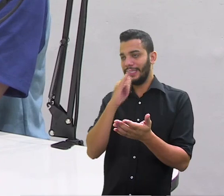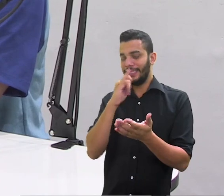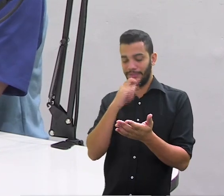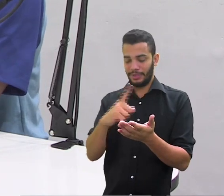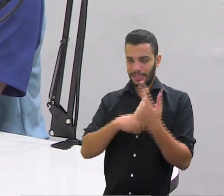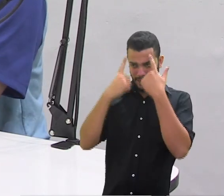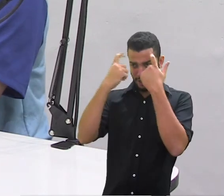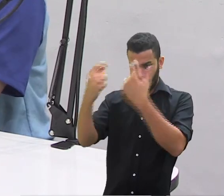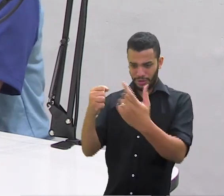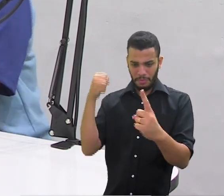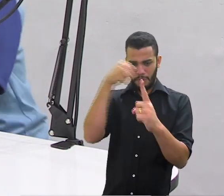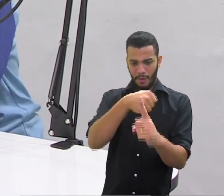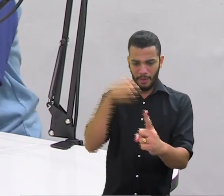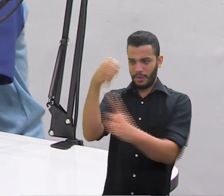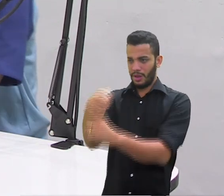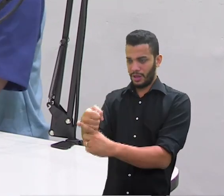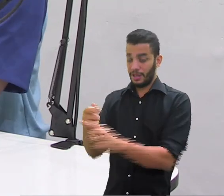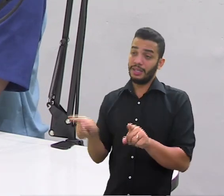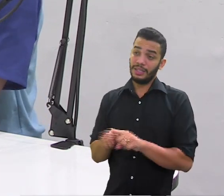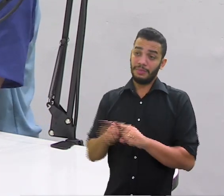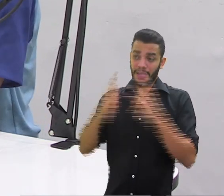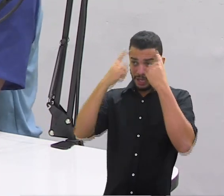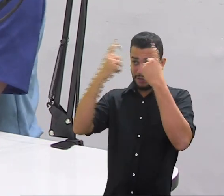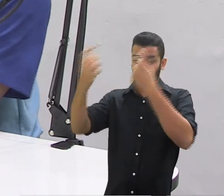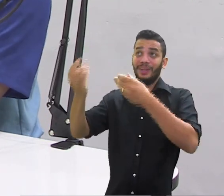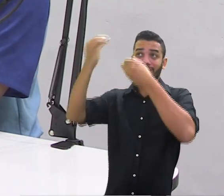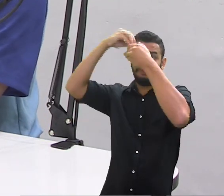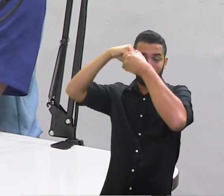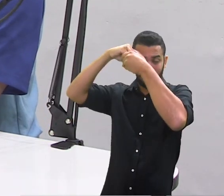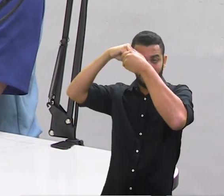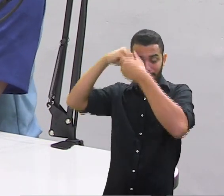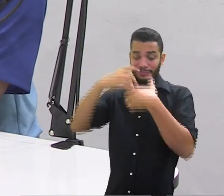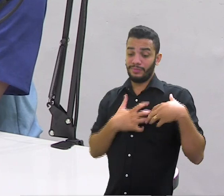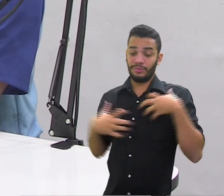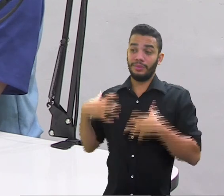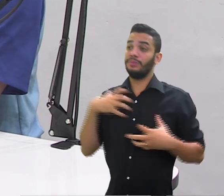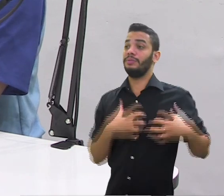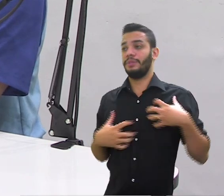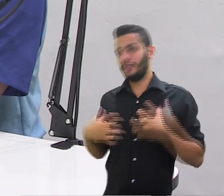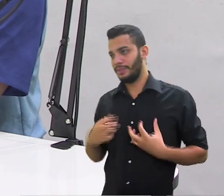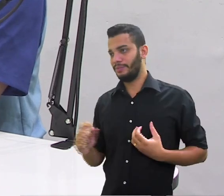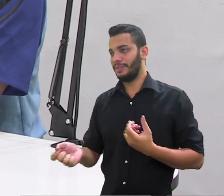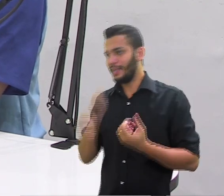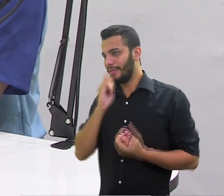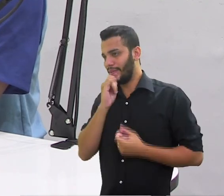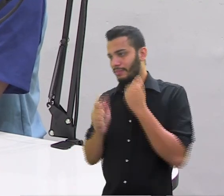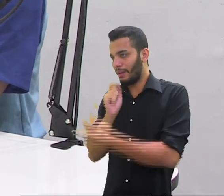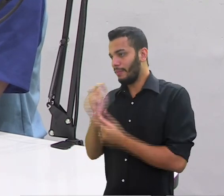psicológica. Porque às vezes nós pensamos que a violência só é no machucar, mas às vezes você